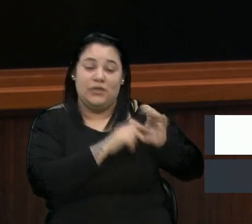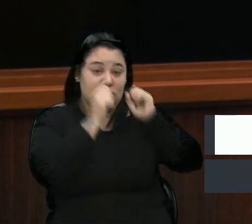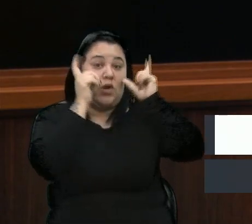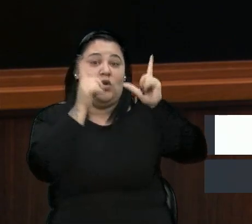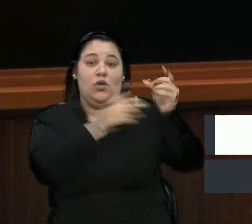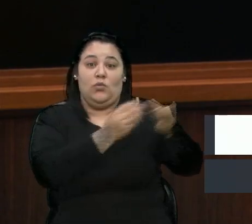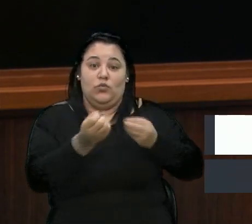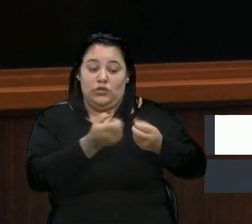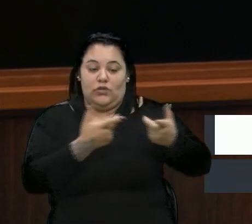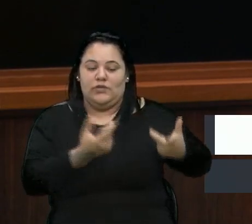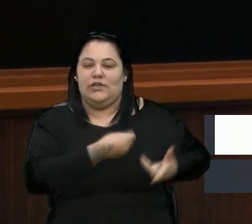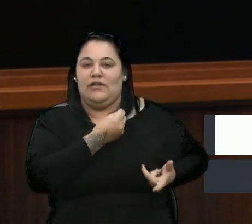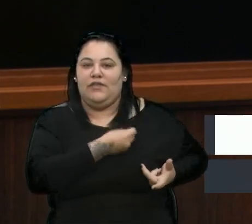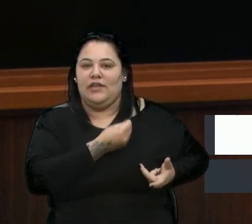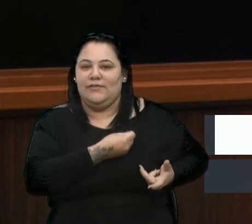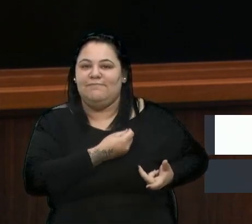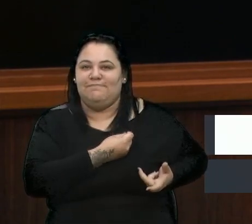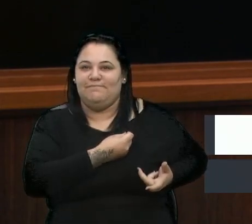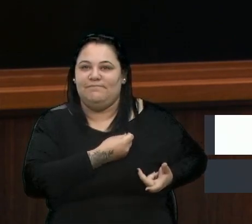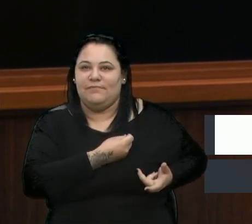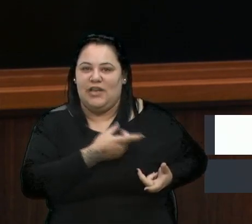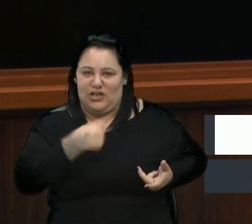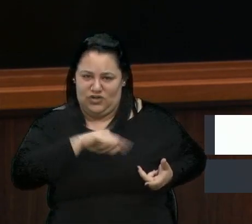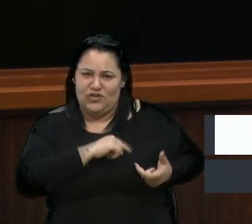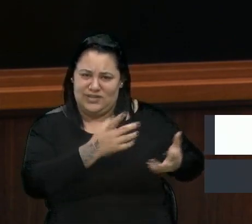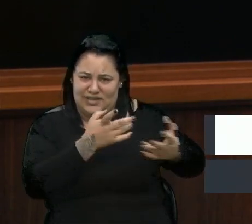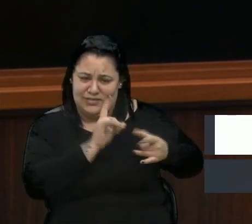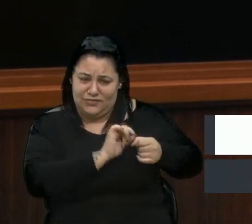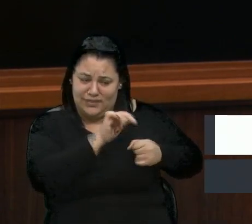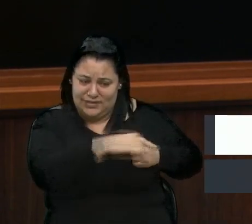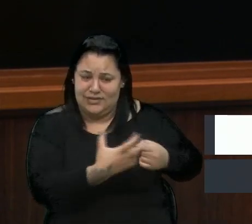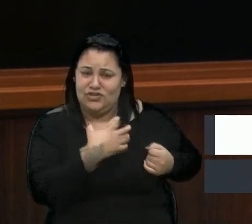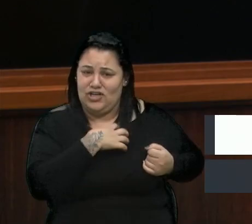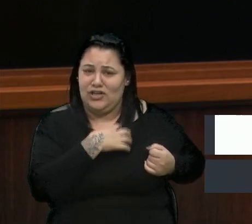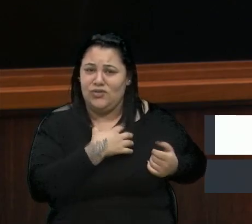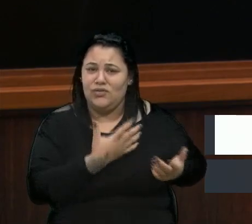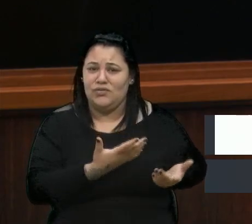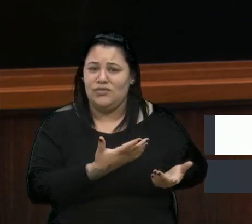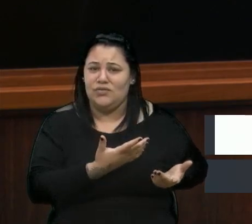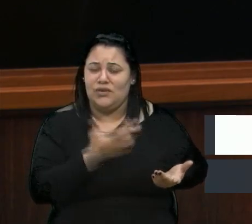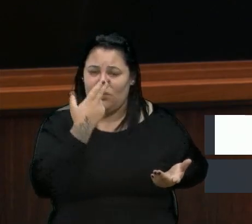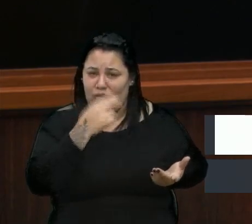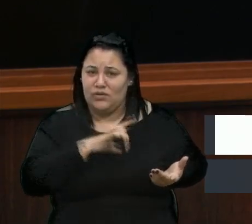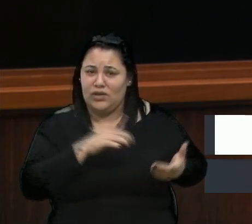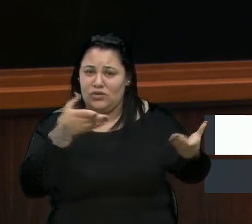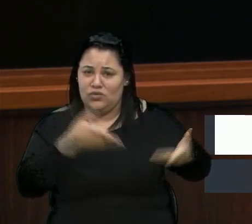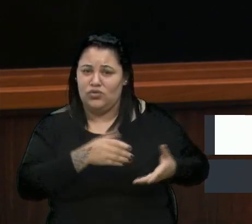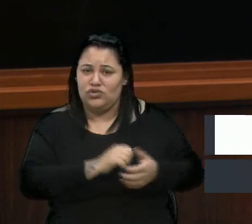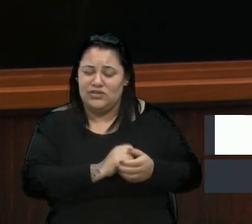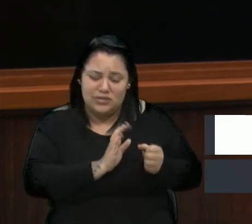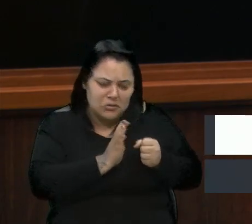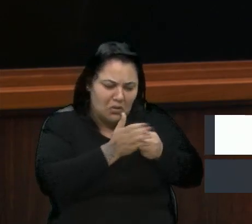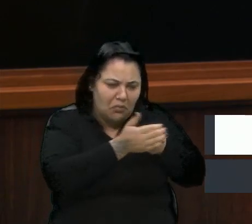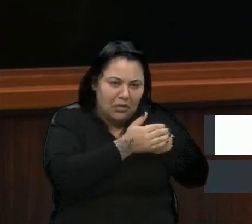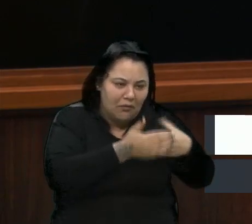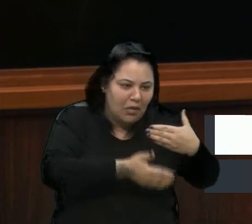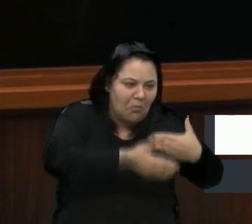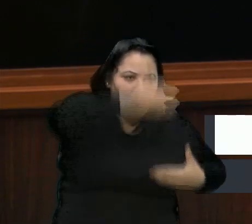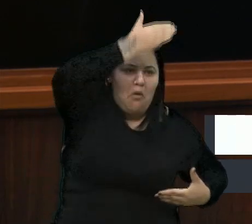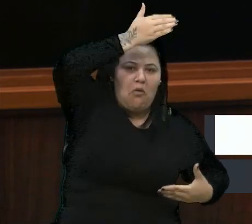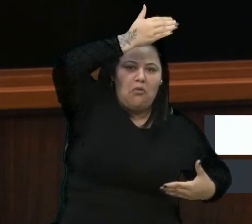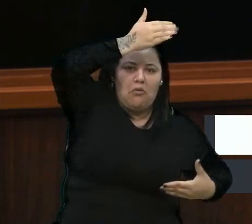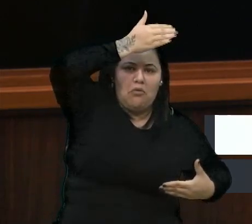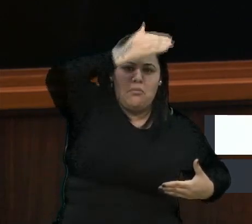coisas na vida. É isso que nós queremos fazer com essa situação que existe hoje? Esconder, botar na